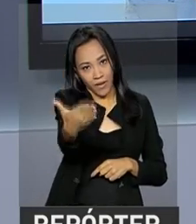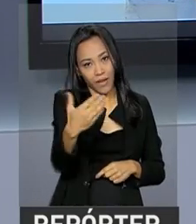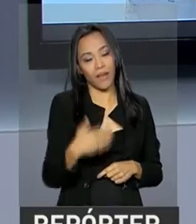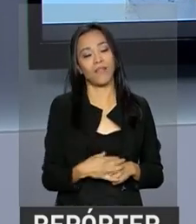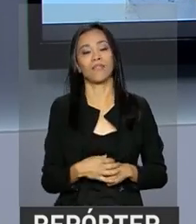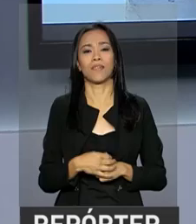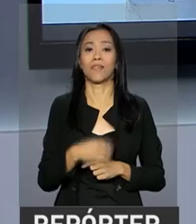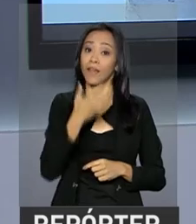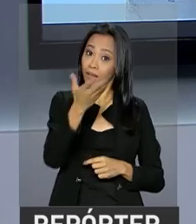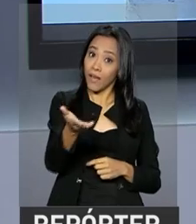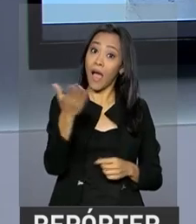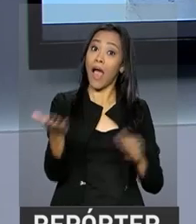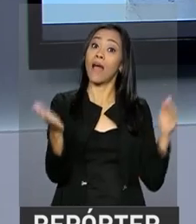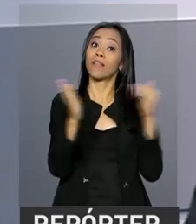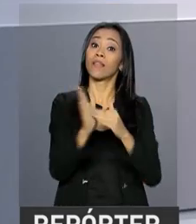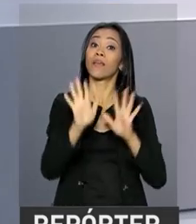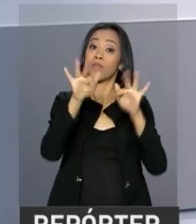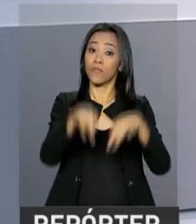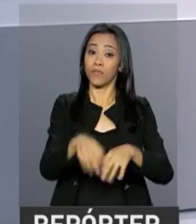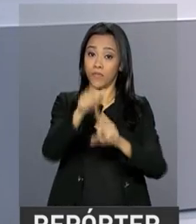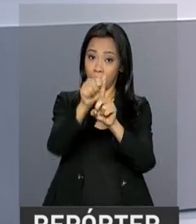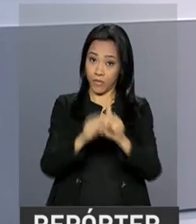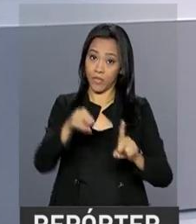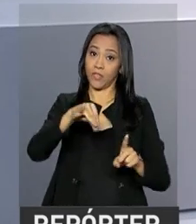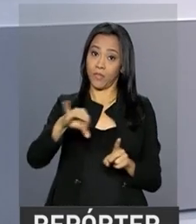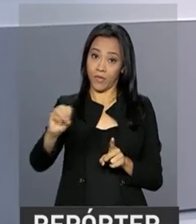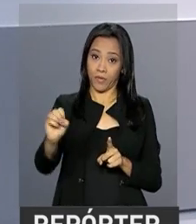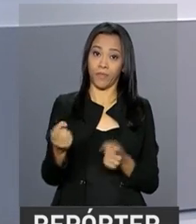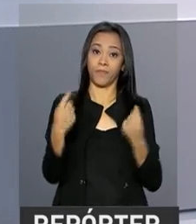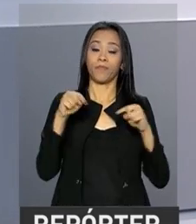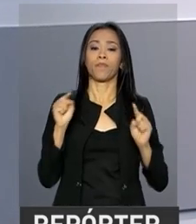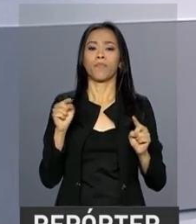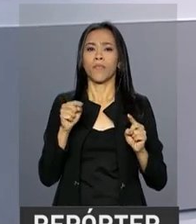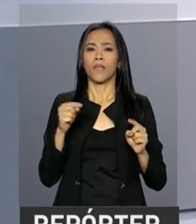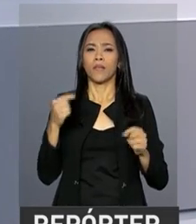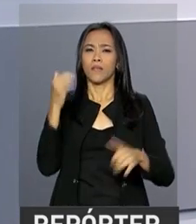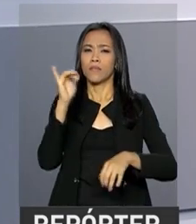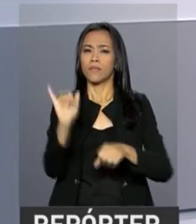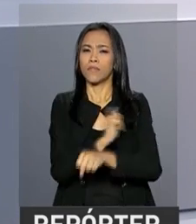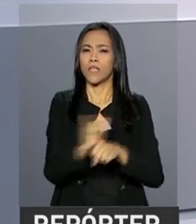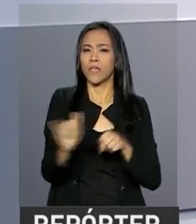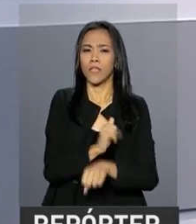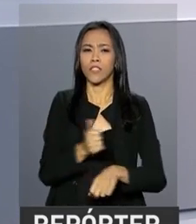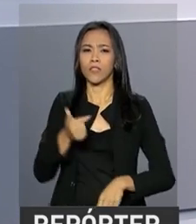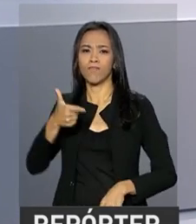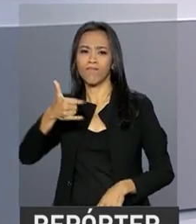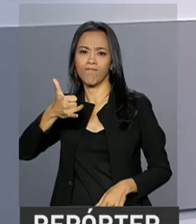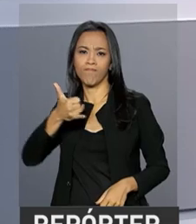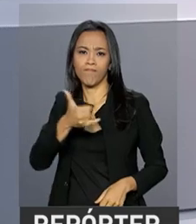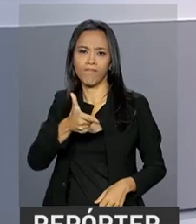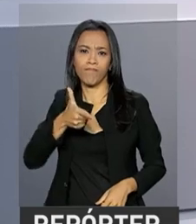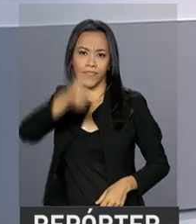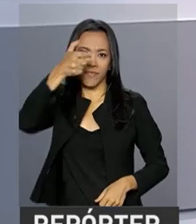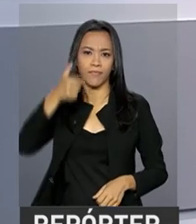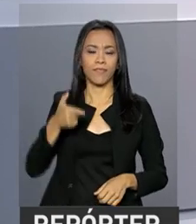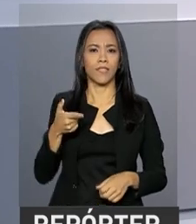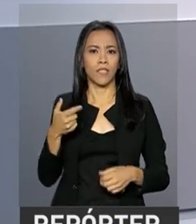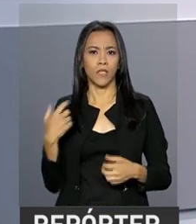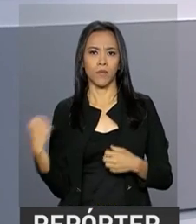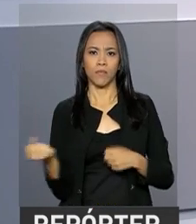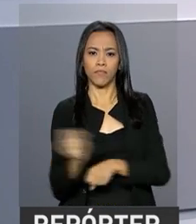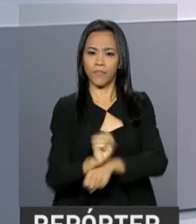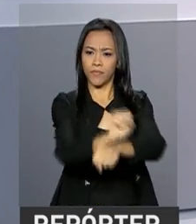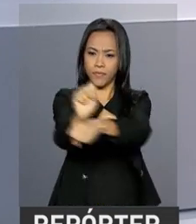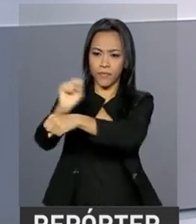fica a dica exposição até o final do mês técnicas de tiro direção em situação de risco teoria e prática